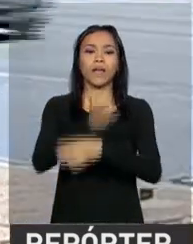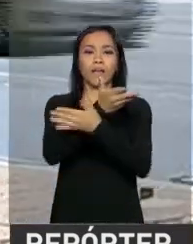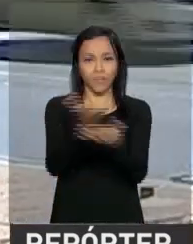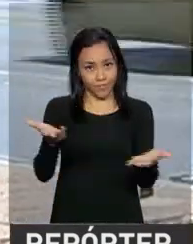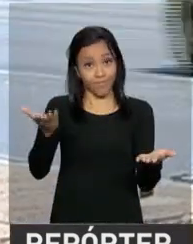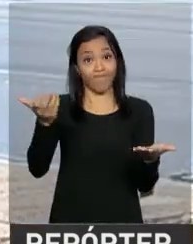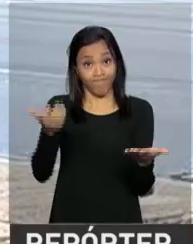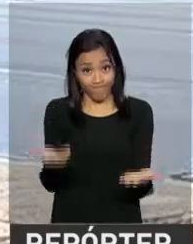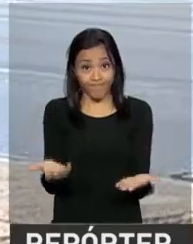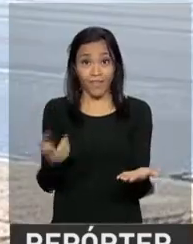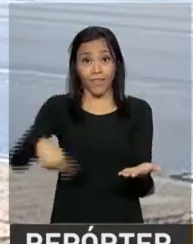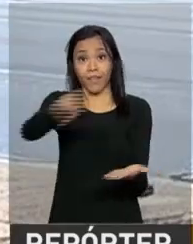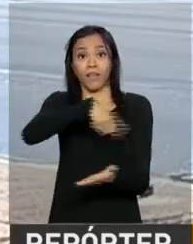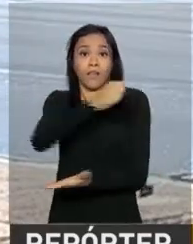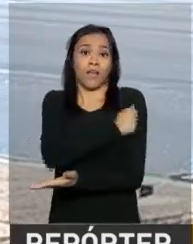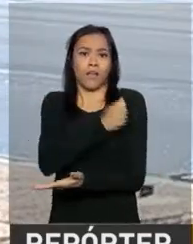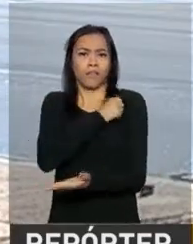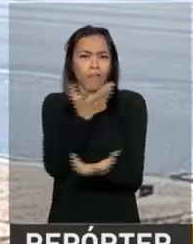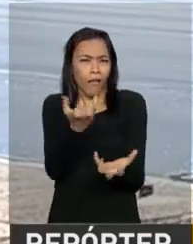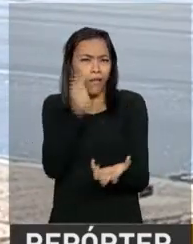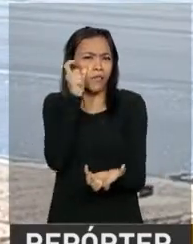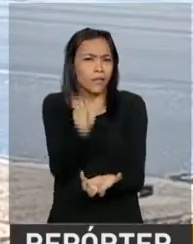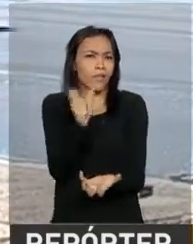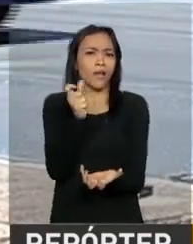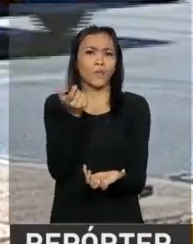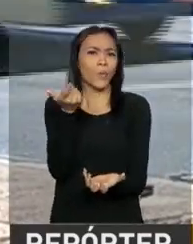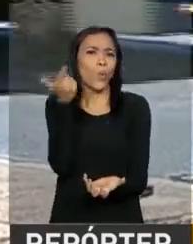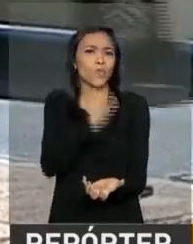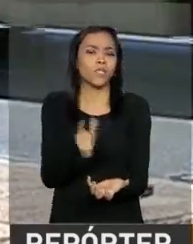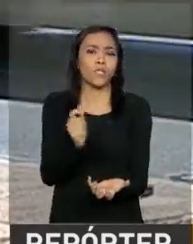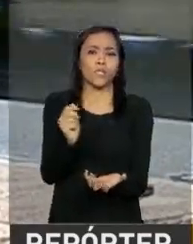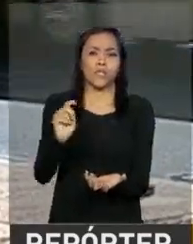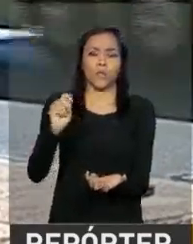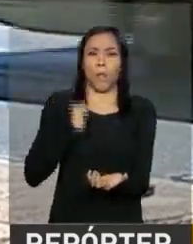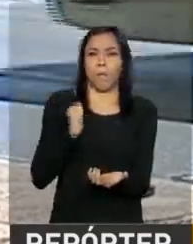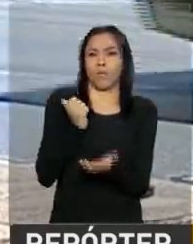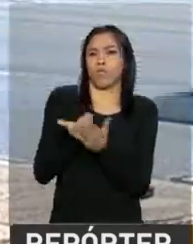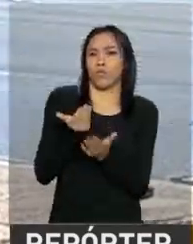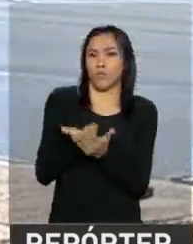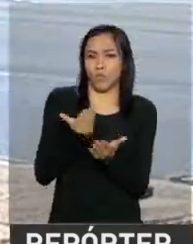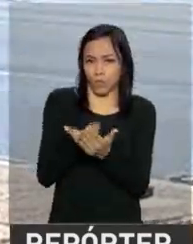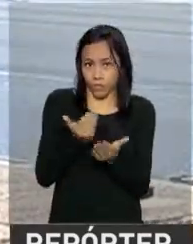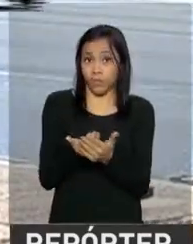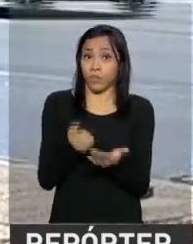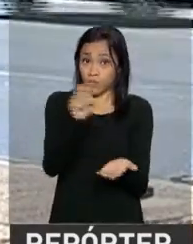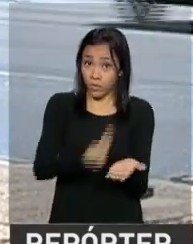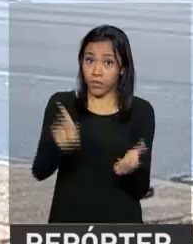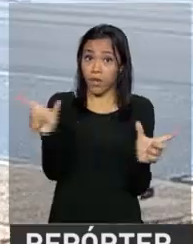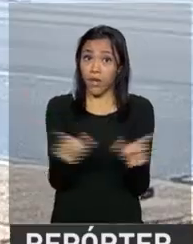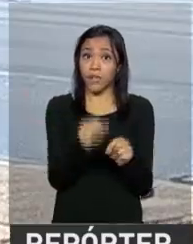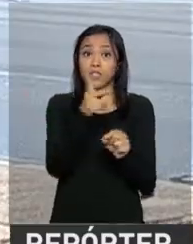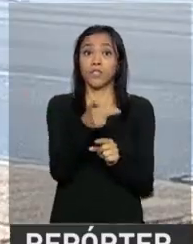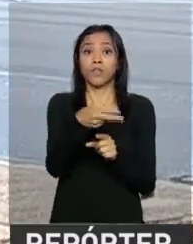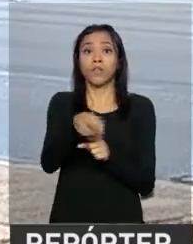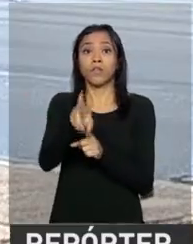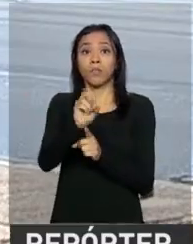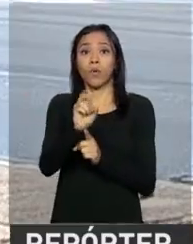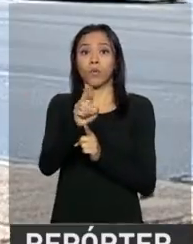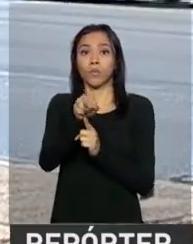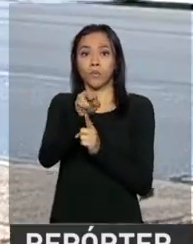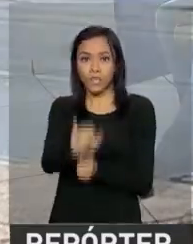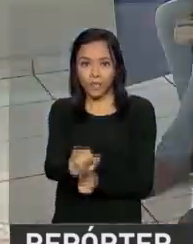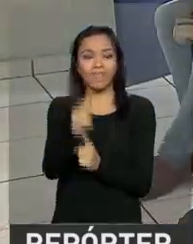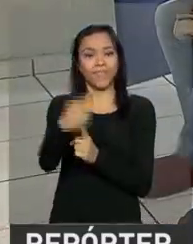Isso mesmo. Os estudantes interessados em conseguir uma bolsa do programa Universidade para Todos, o ProUni, devem